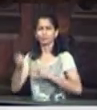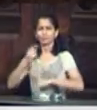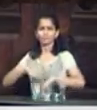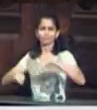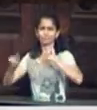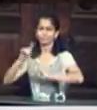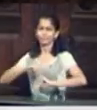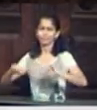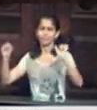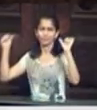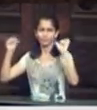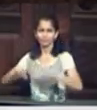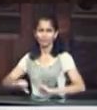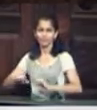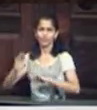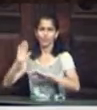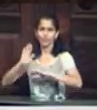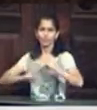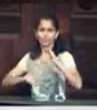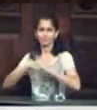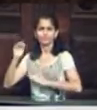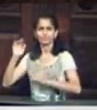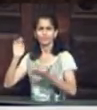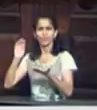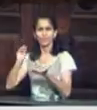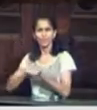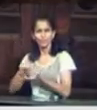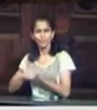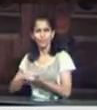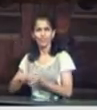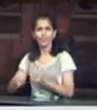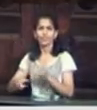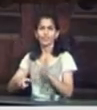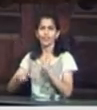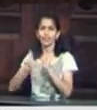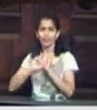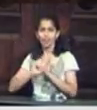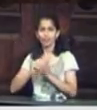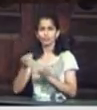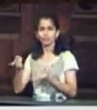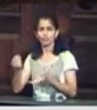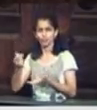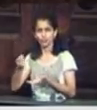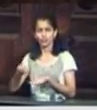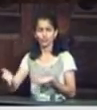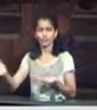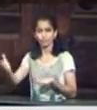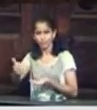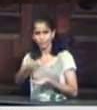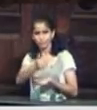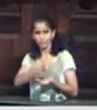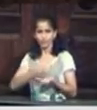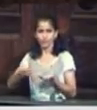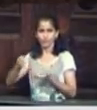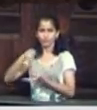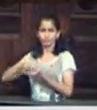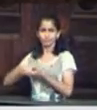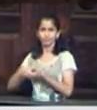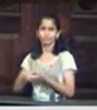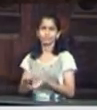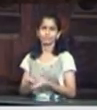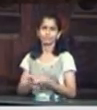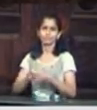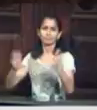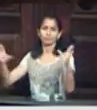o aumento do endividamento, a antecipação de receitas e a abertura de mão